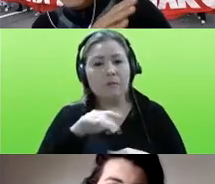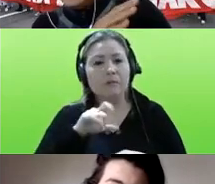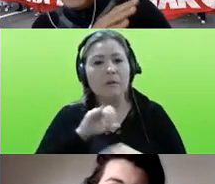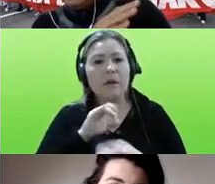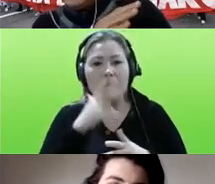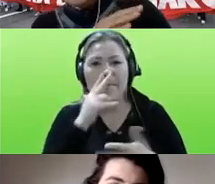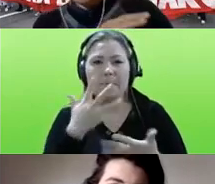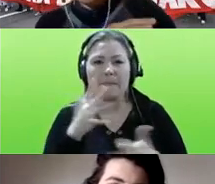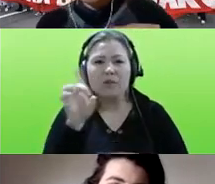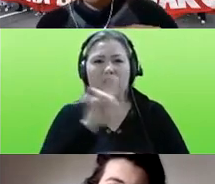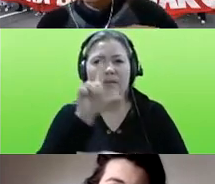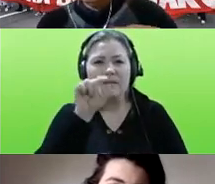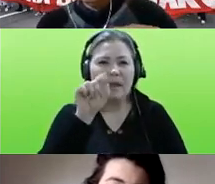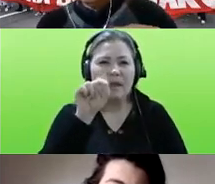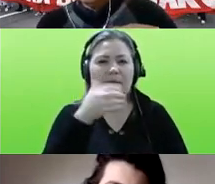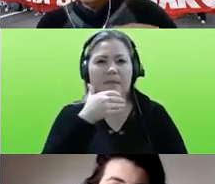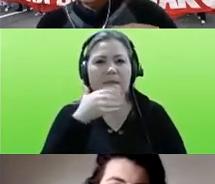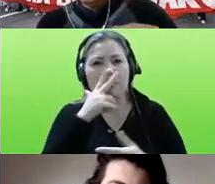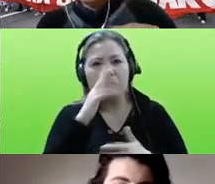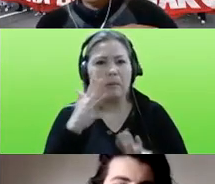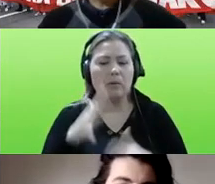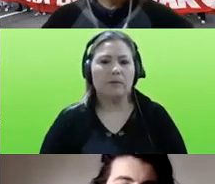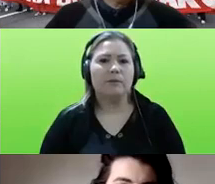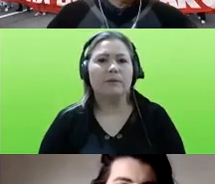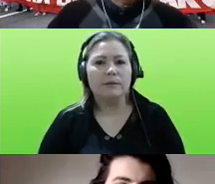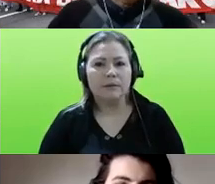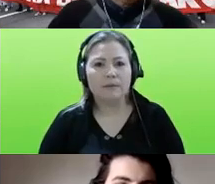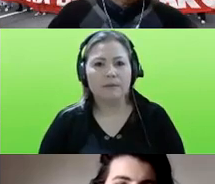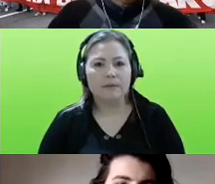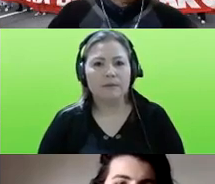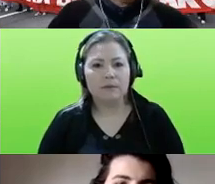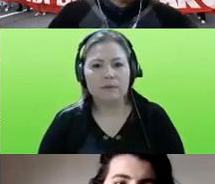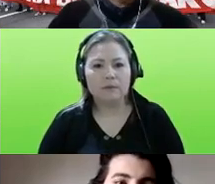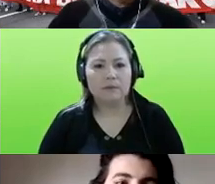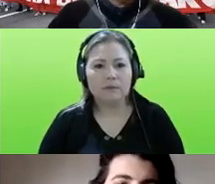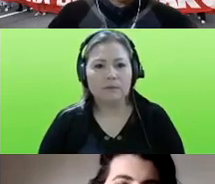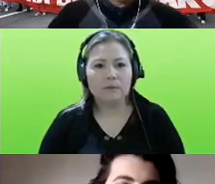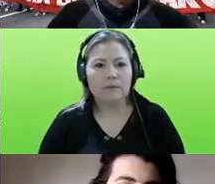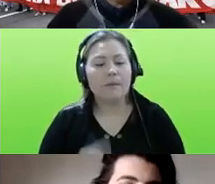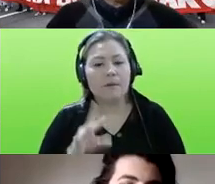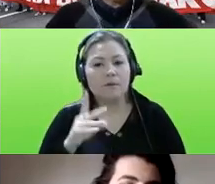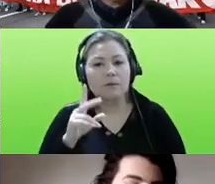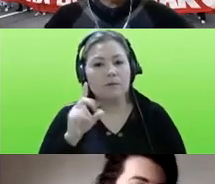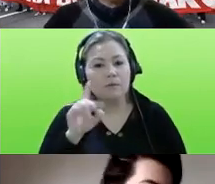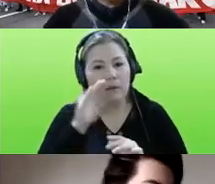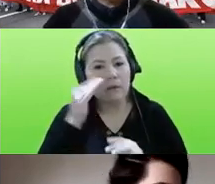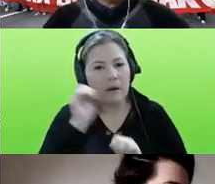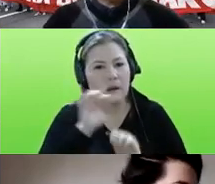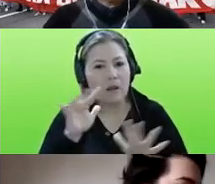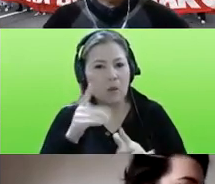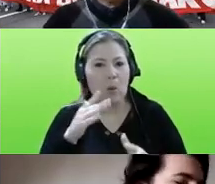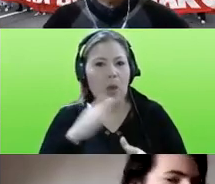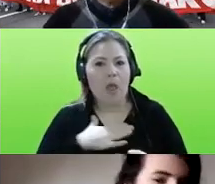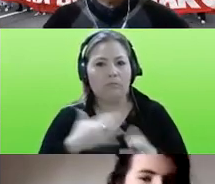menos dia 10 de dezembro, certo? Mas só para ficar claro, não depende de nós,